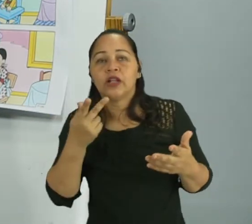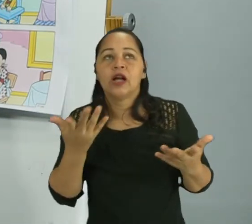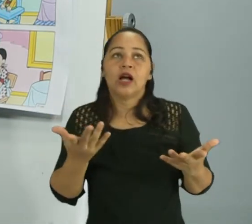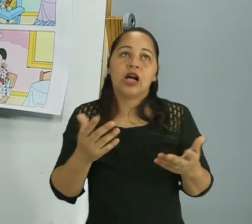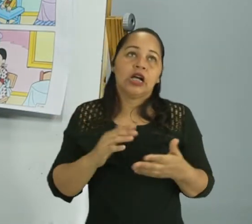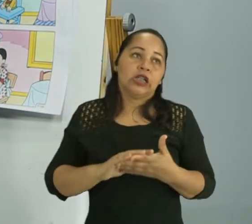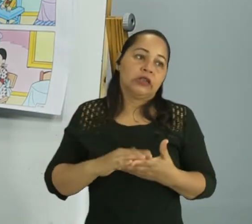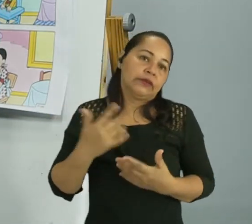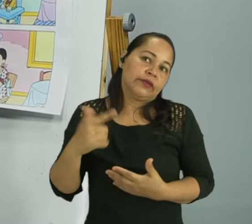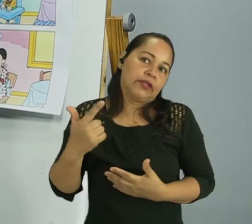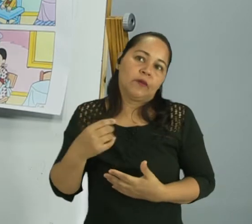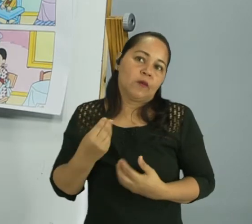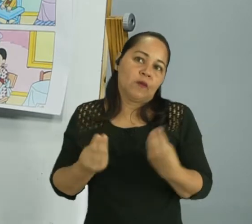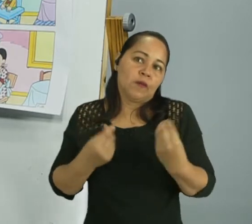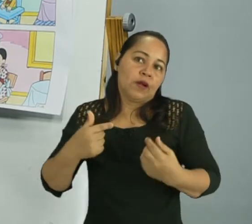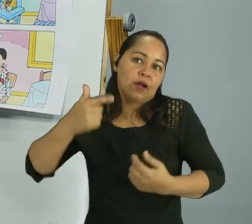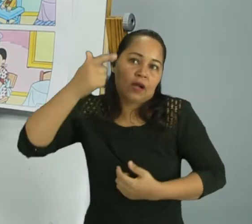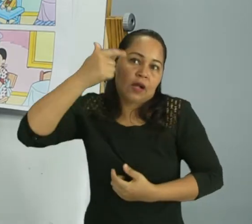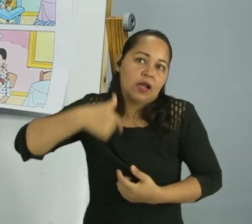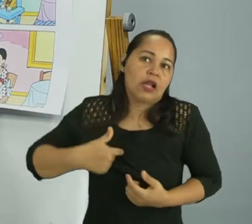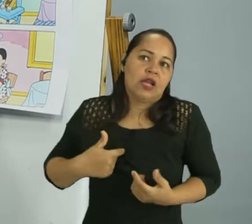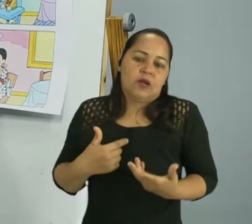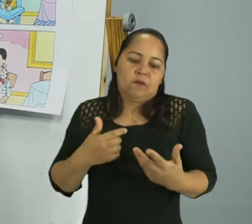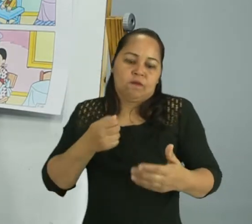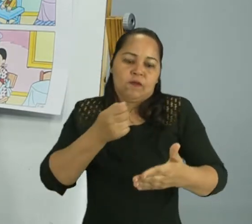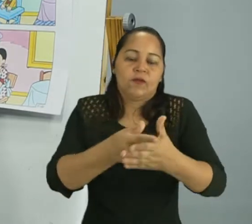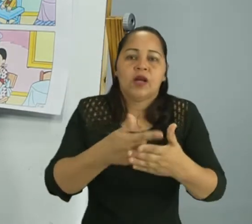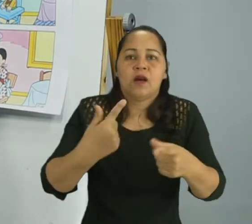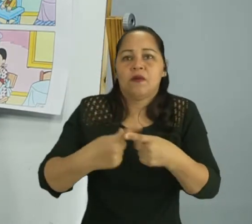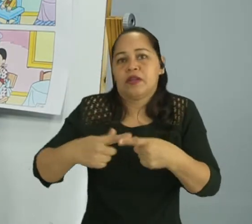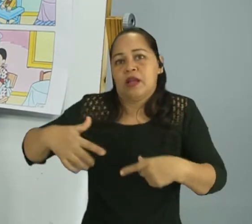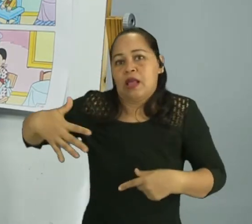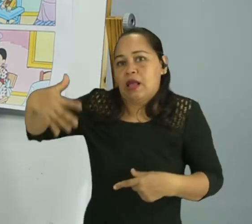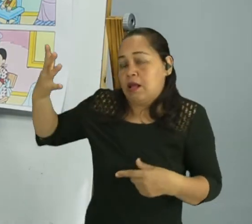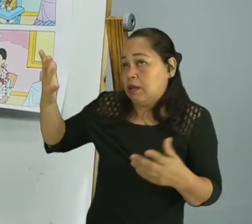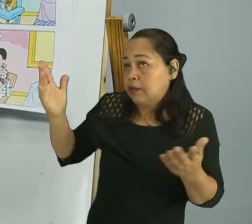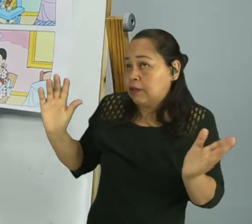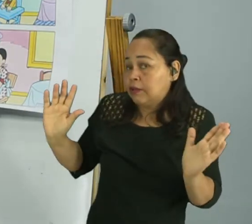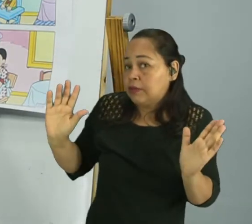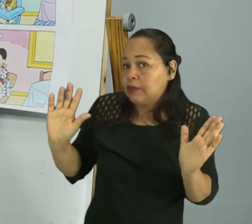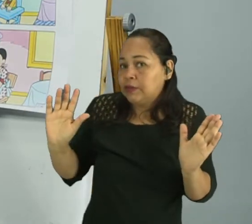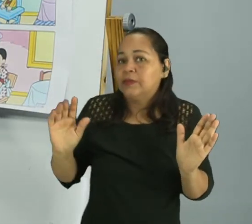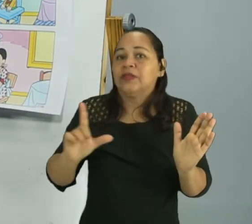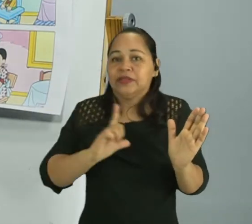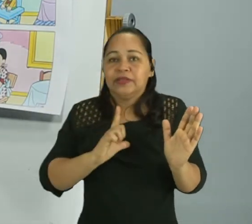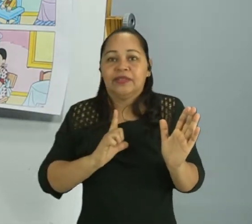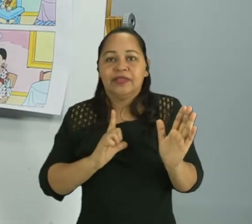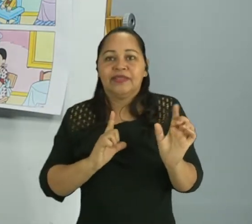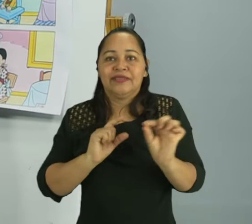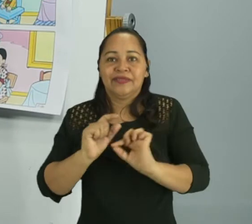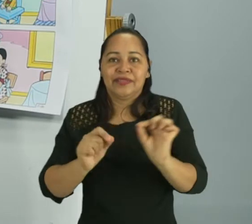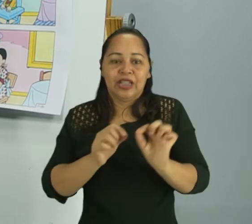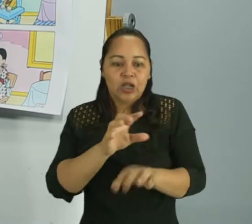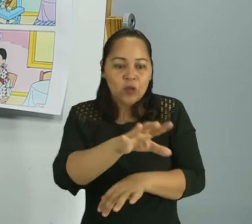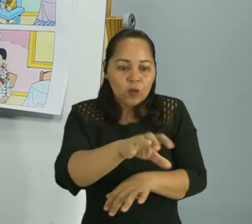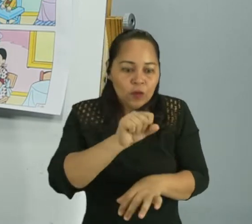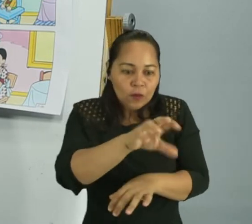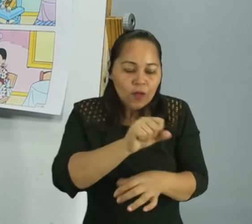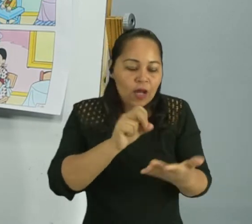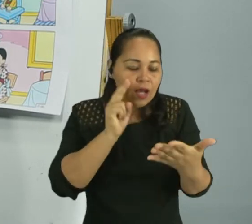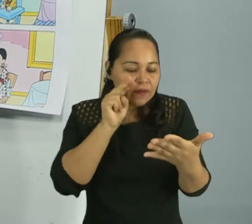eu estudar, ler o gibi, porque é caro, ou então alguma coisa assim, mas você tem acesso a